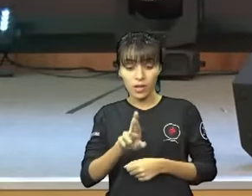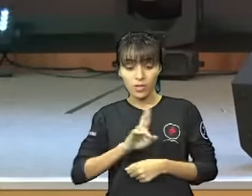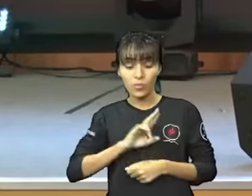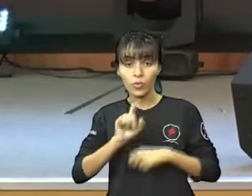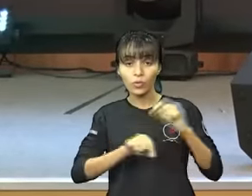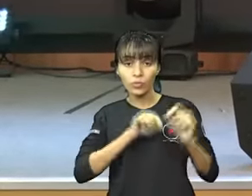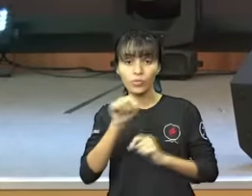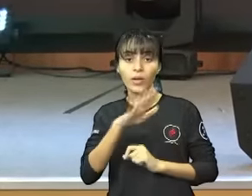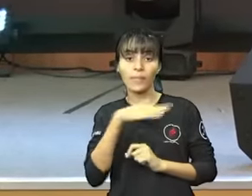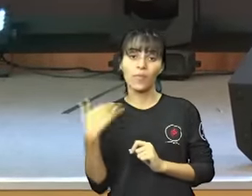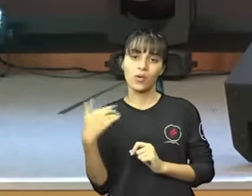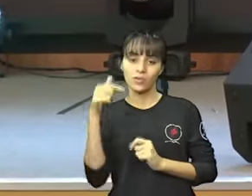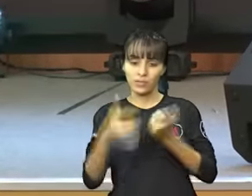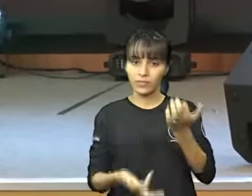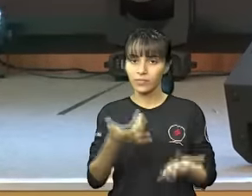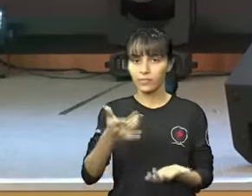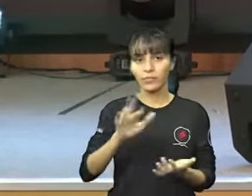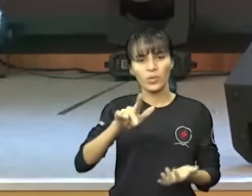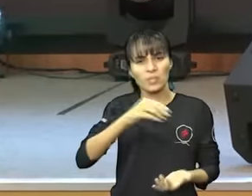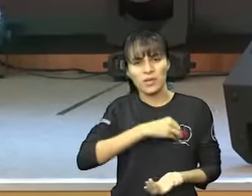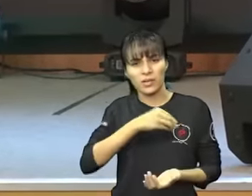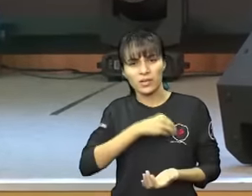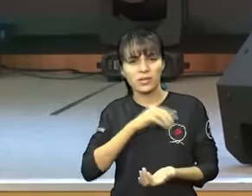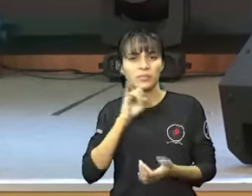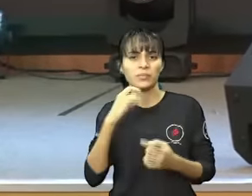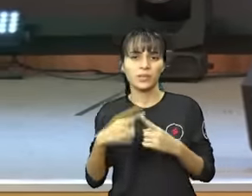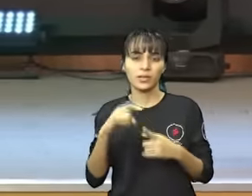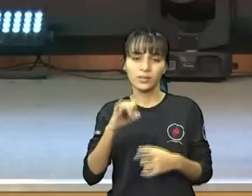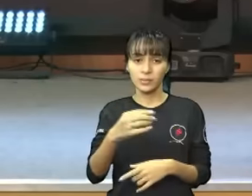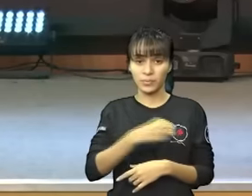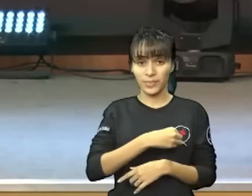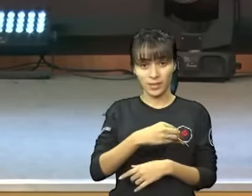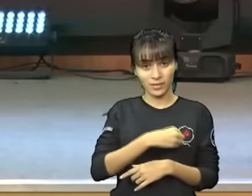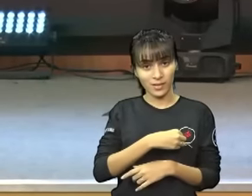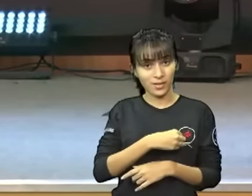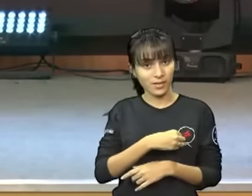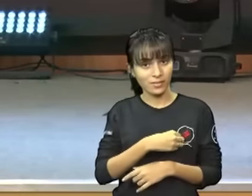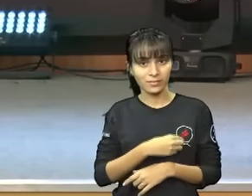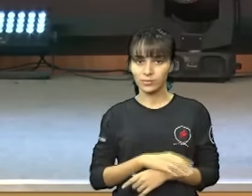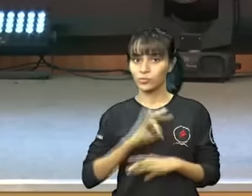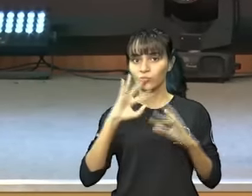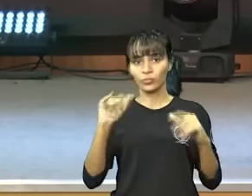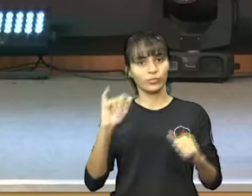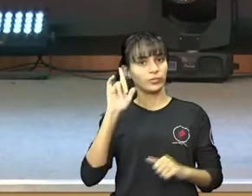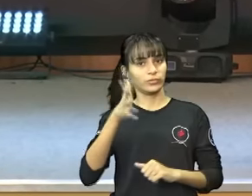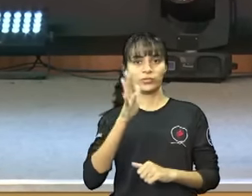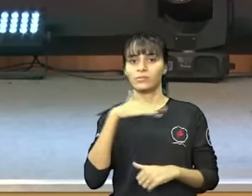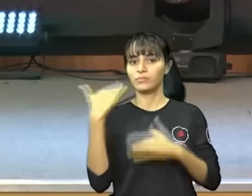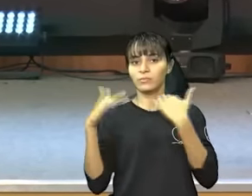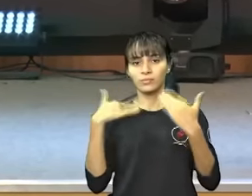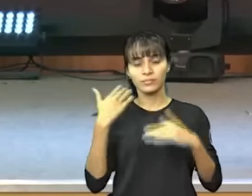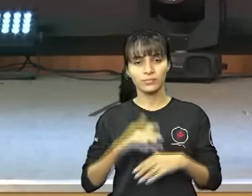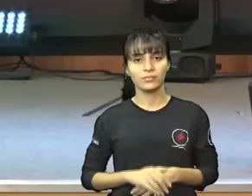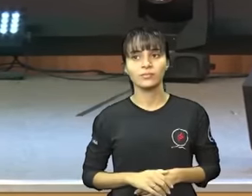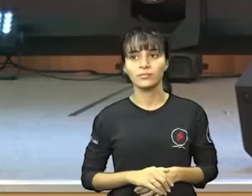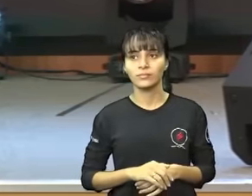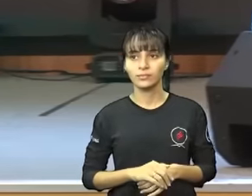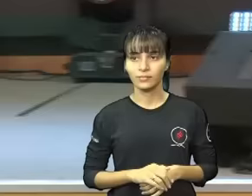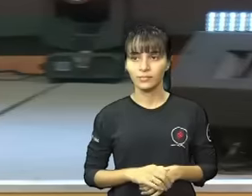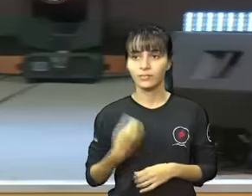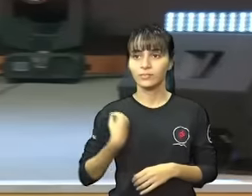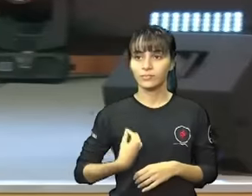o inferno não tô falando pecar porque se fosse para o pecado nem eu nem ninguém tava aqui já tá tudo formado eu tô falando